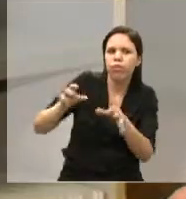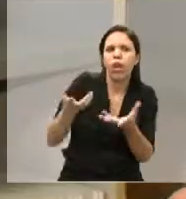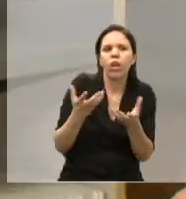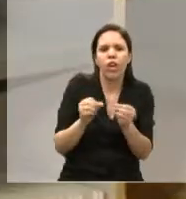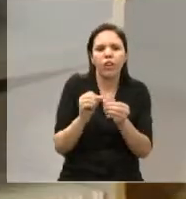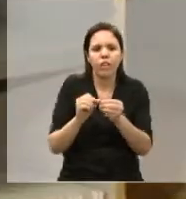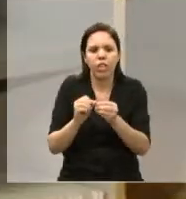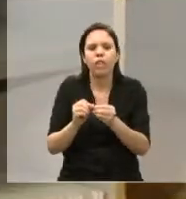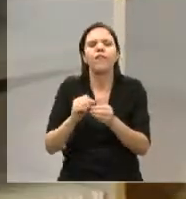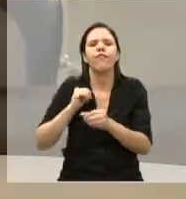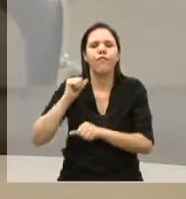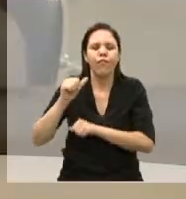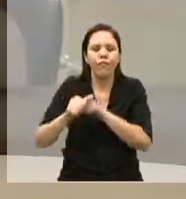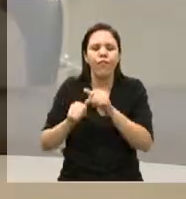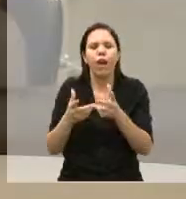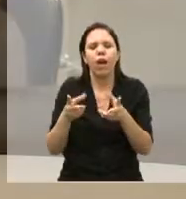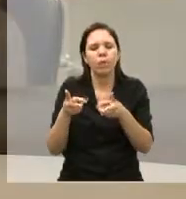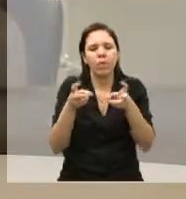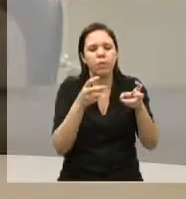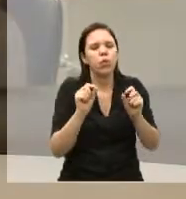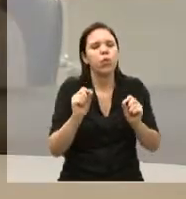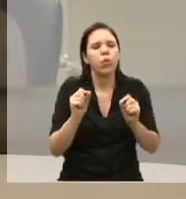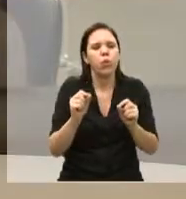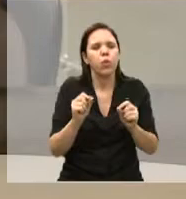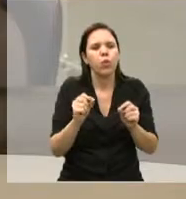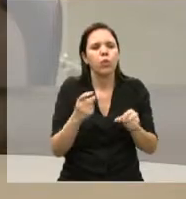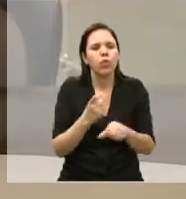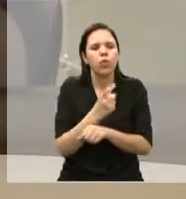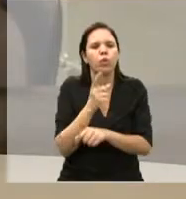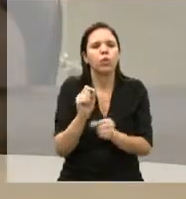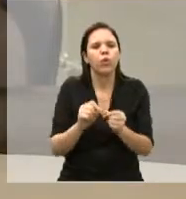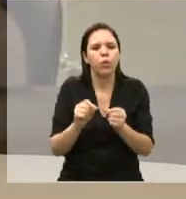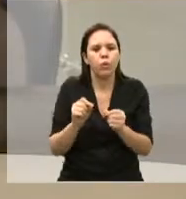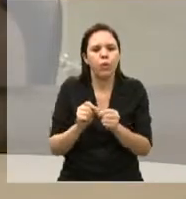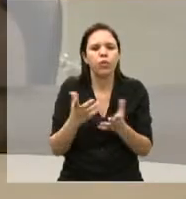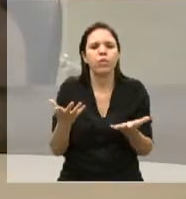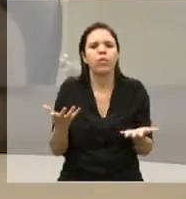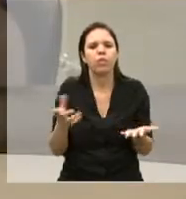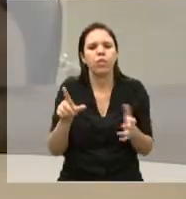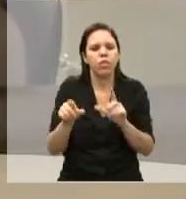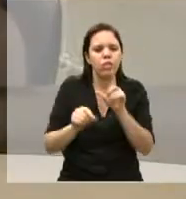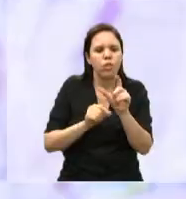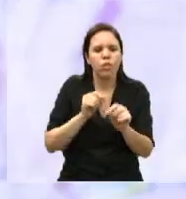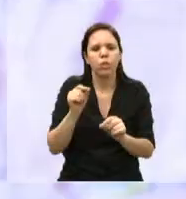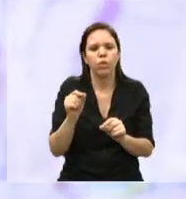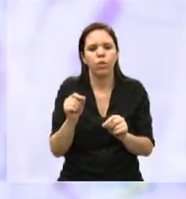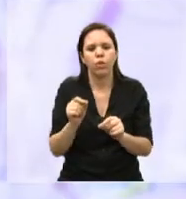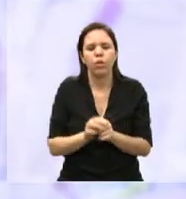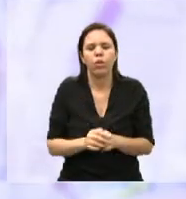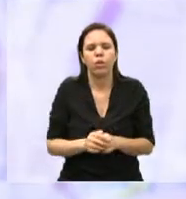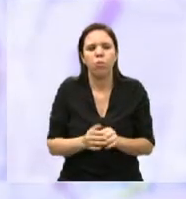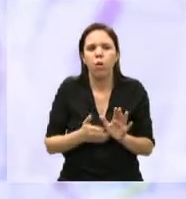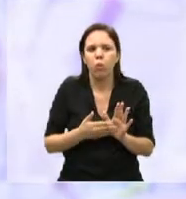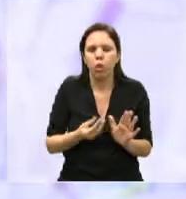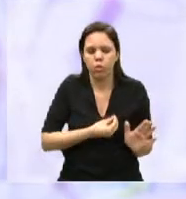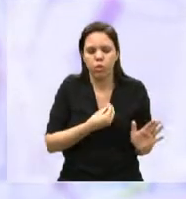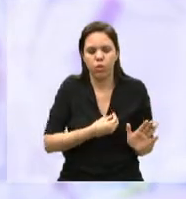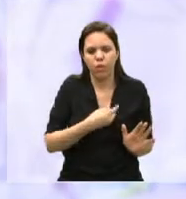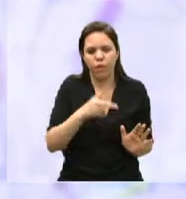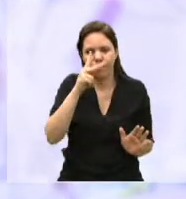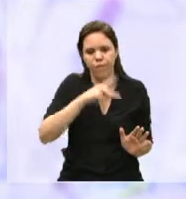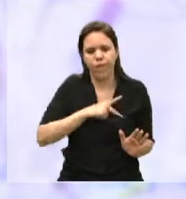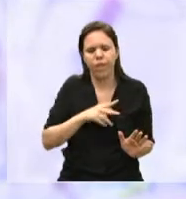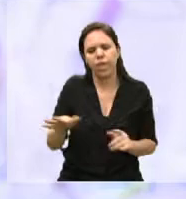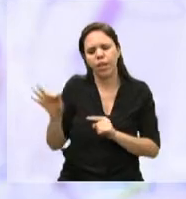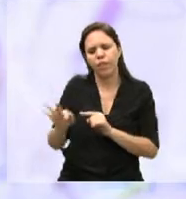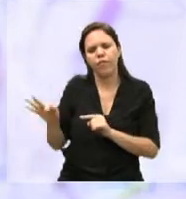Vai afunilando. Exato, né? Exatamente, esse é o papel. Você criar um funil de carreira ou de propósitos para a sua vida. E já na universidade você